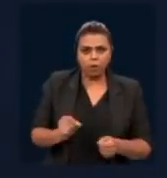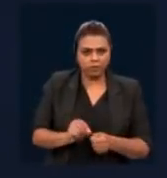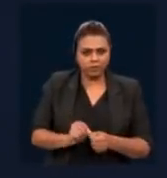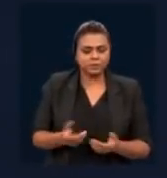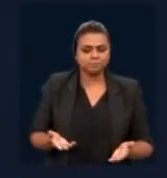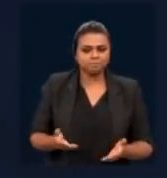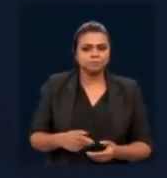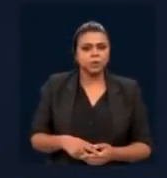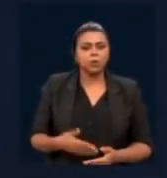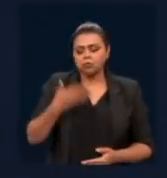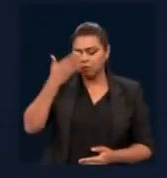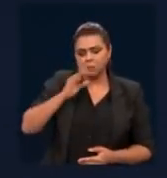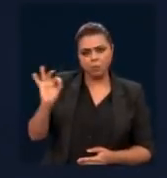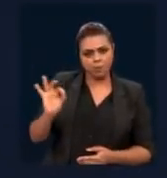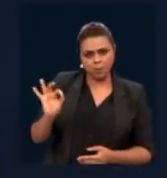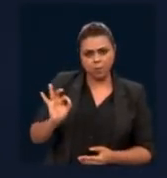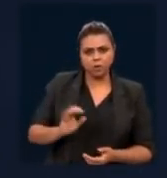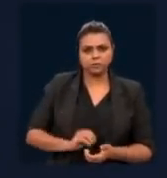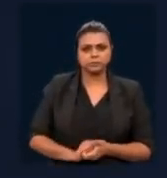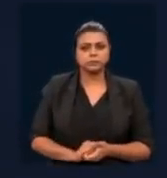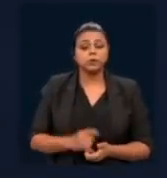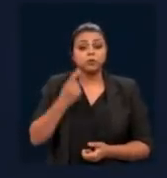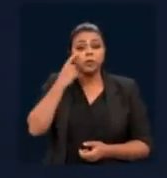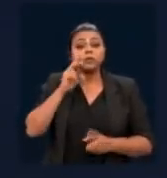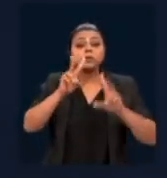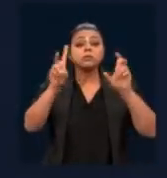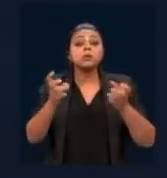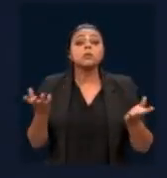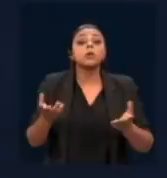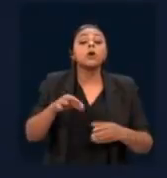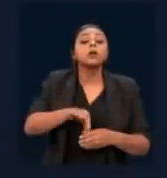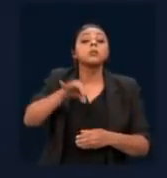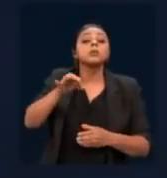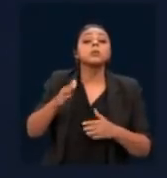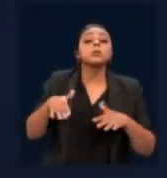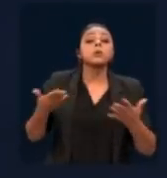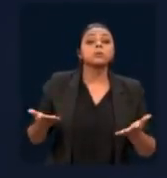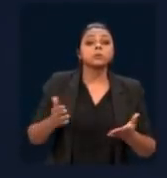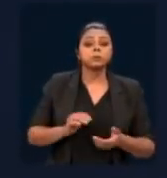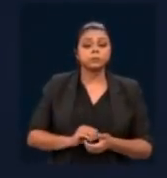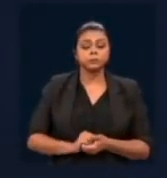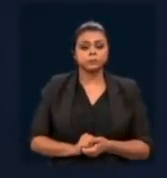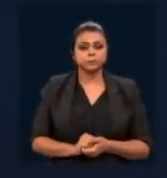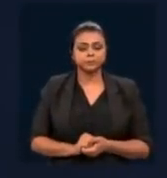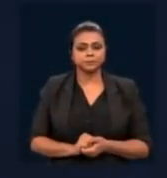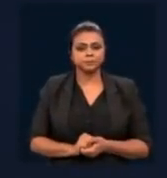sem olhar deixa eu ver qual é o tema desta pergunta agora é